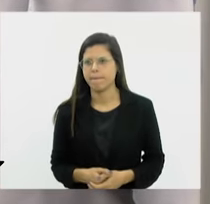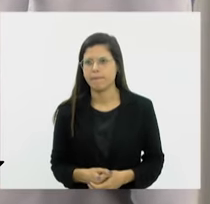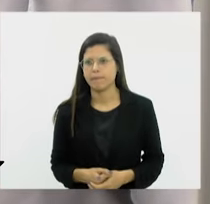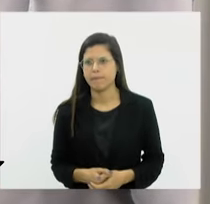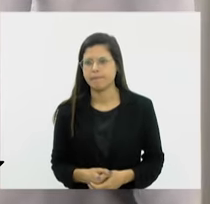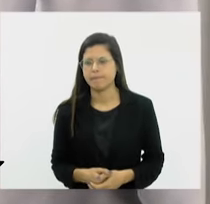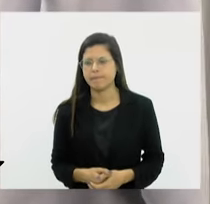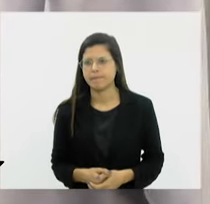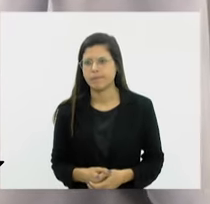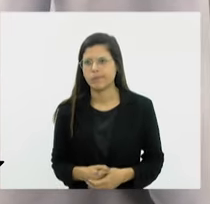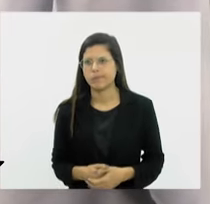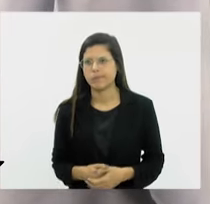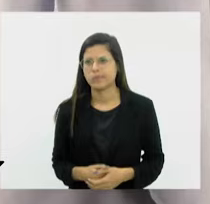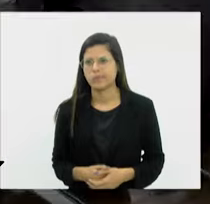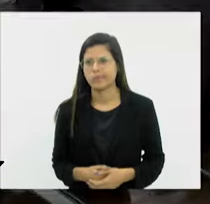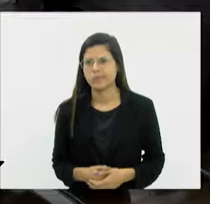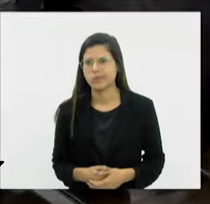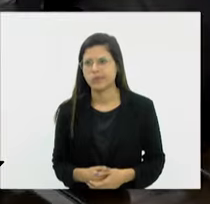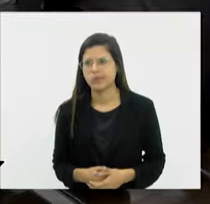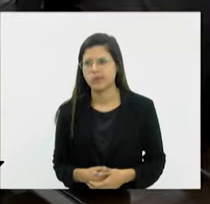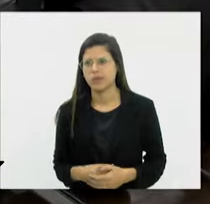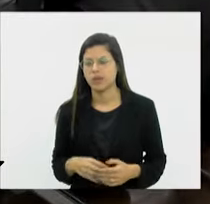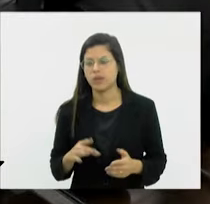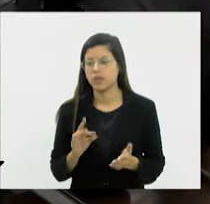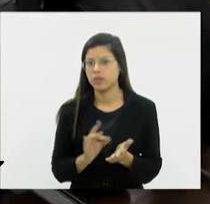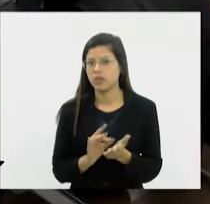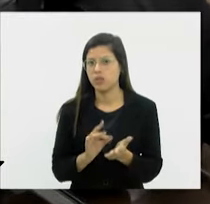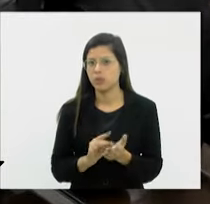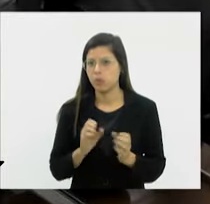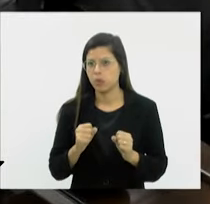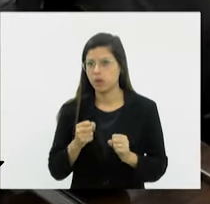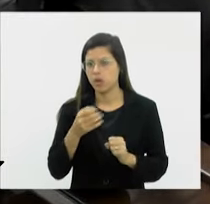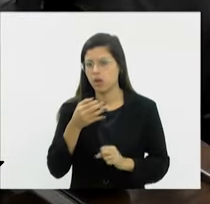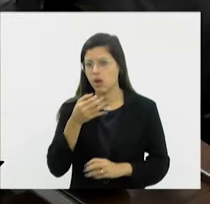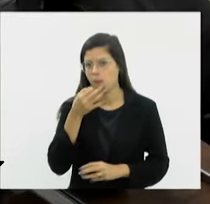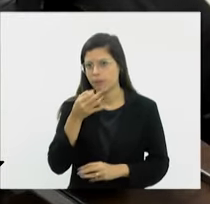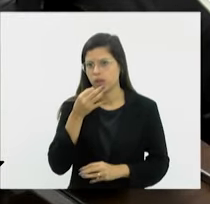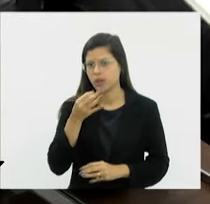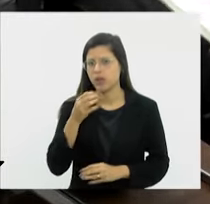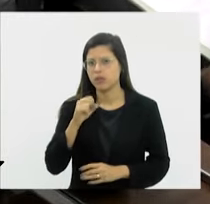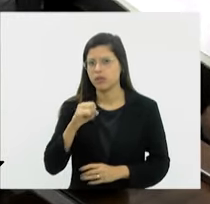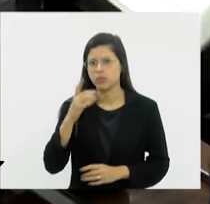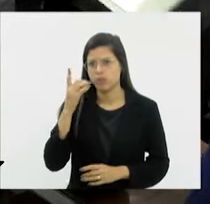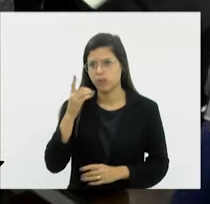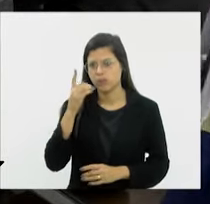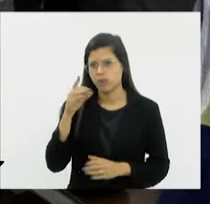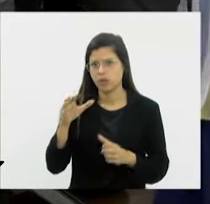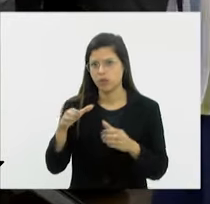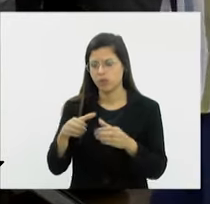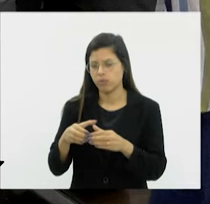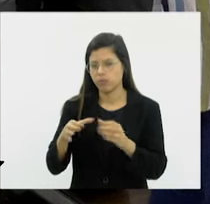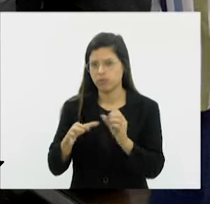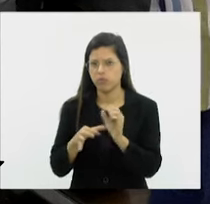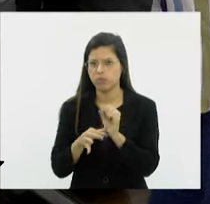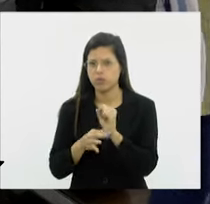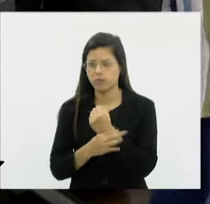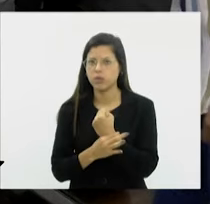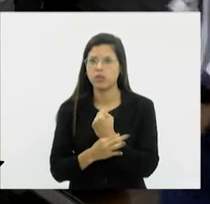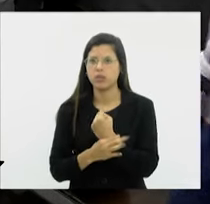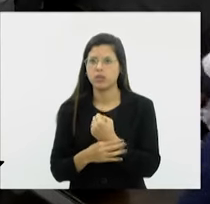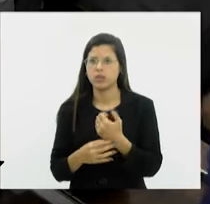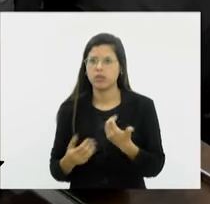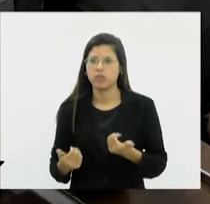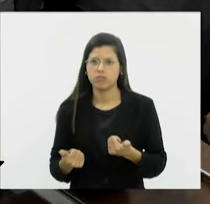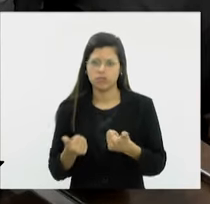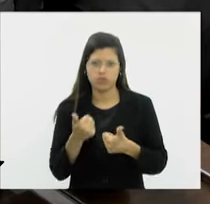Então, retorna para o plenário e não, na verdade, a gente poderia opinar se o deputado Gualberto, na Comissão de Segurança, concluísse por substitutivo. Aí